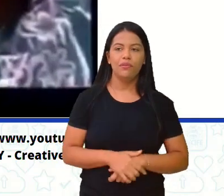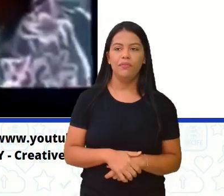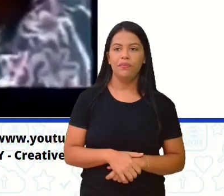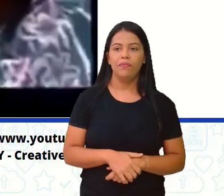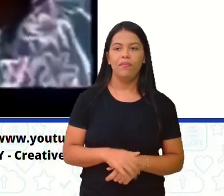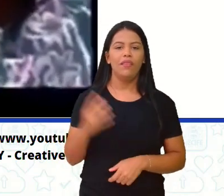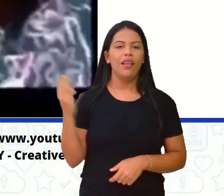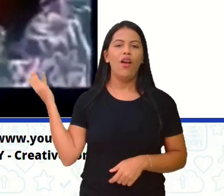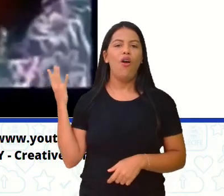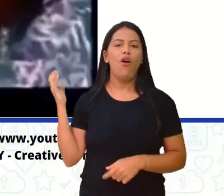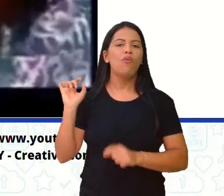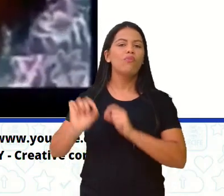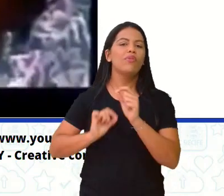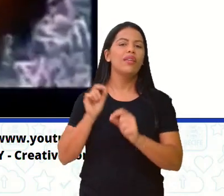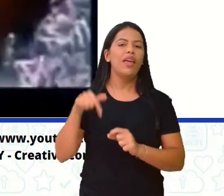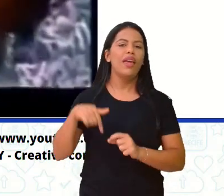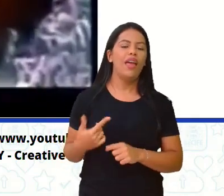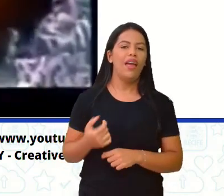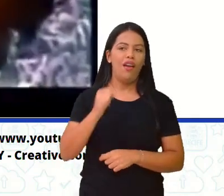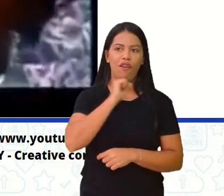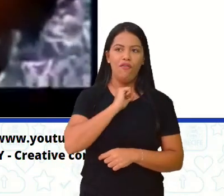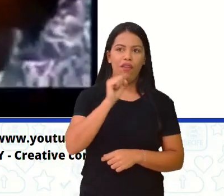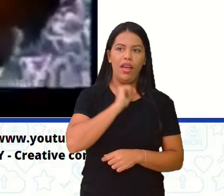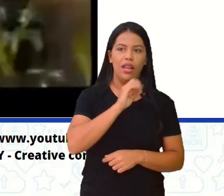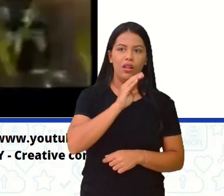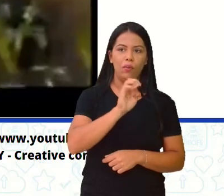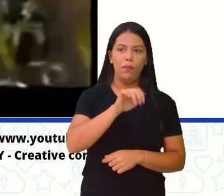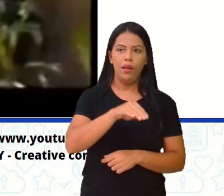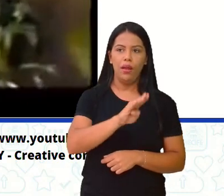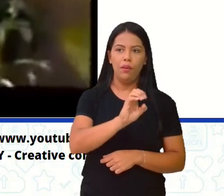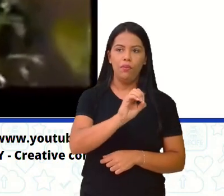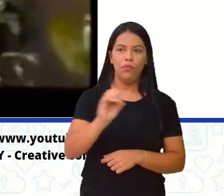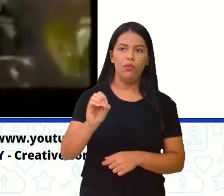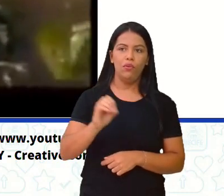Quem são esses? Olha aí, Velha do Bambu.